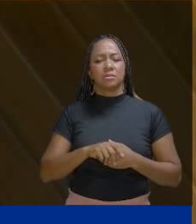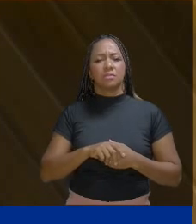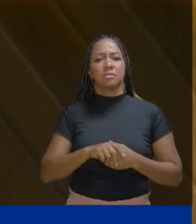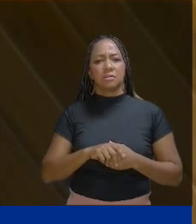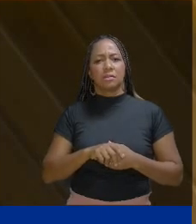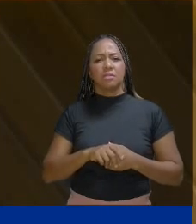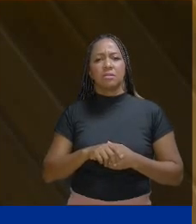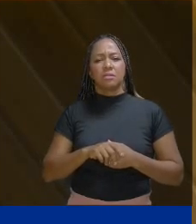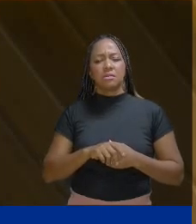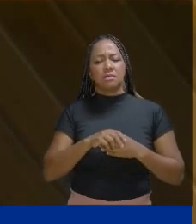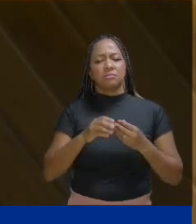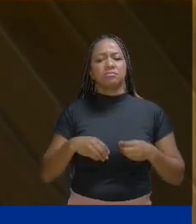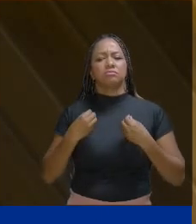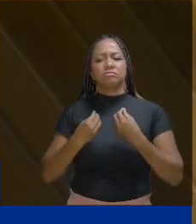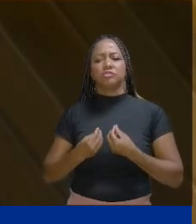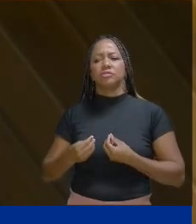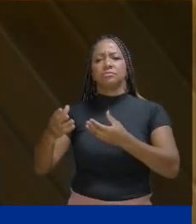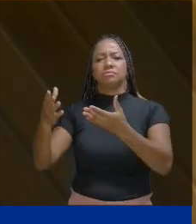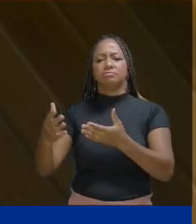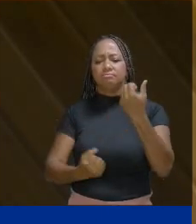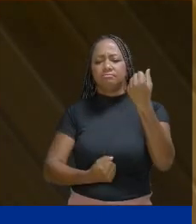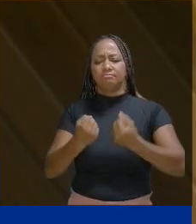entre aspas, carrada.